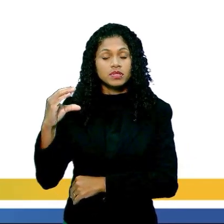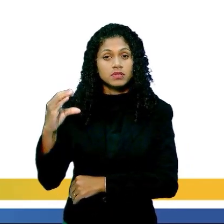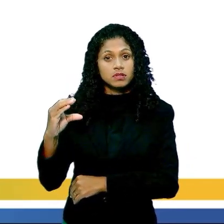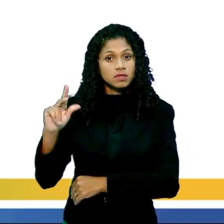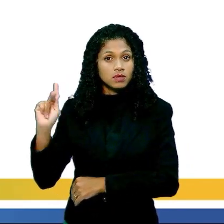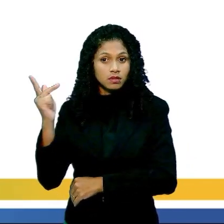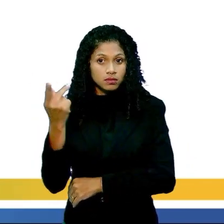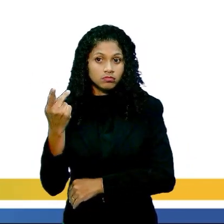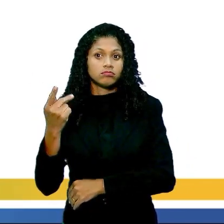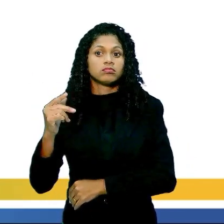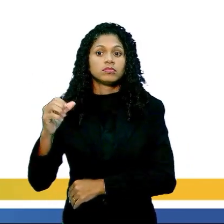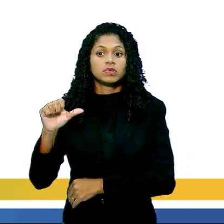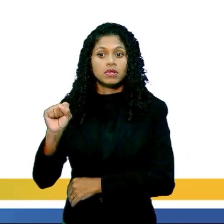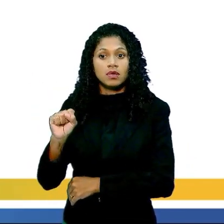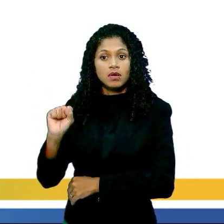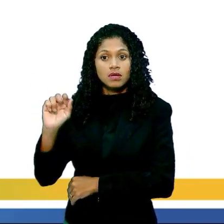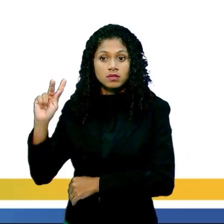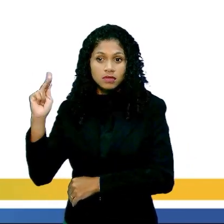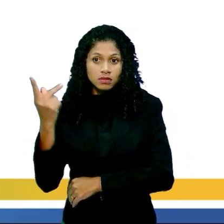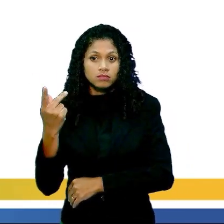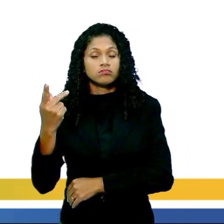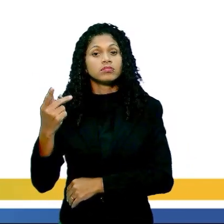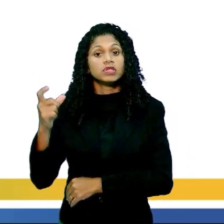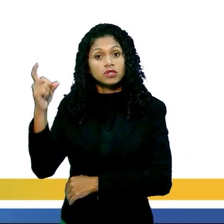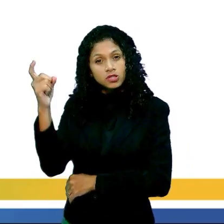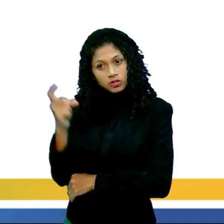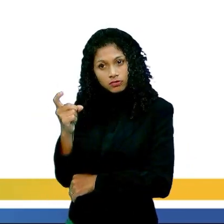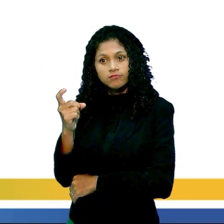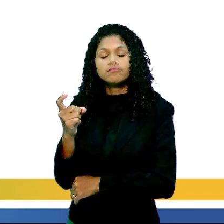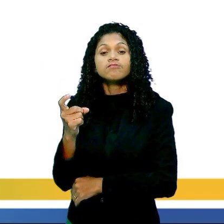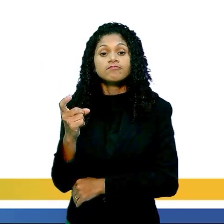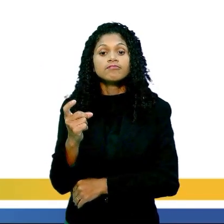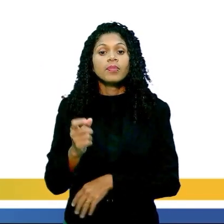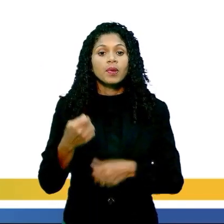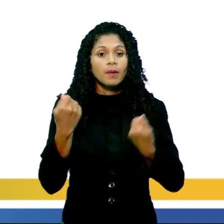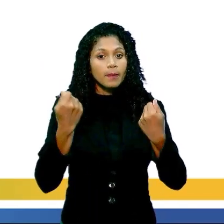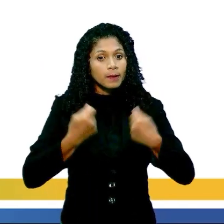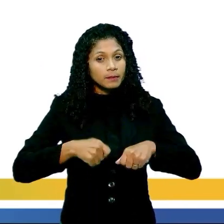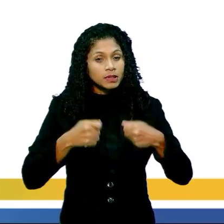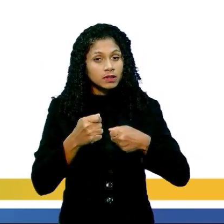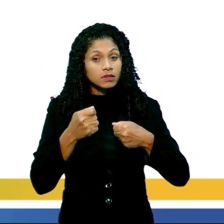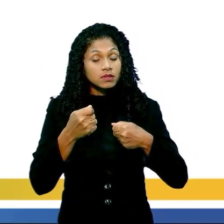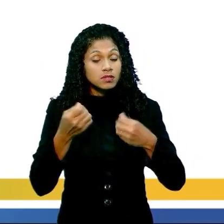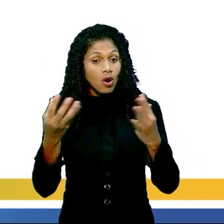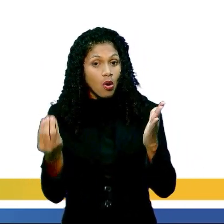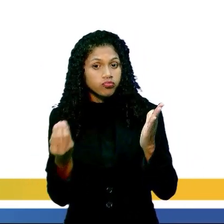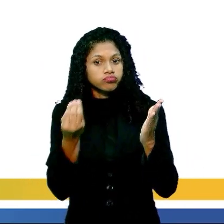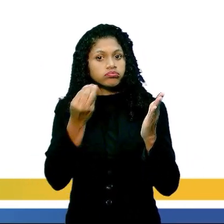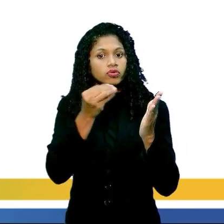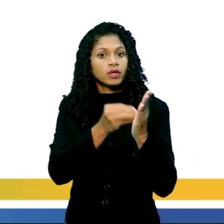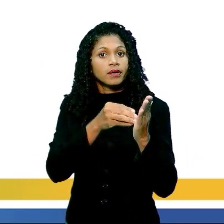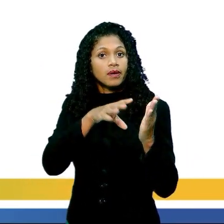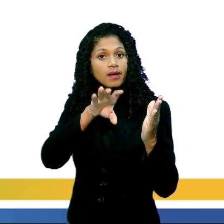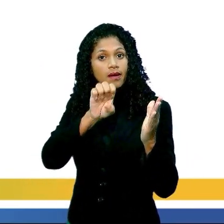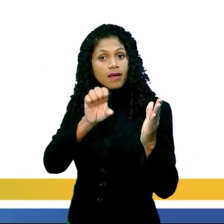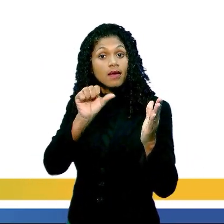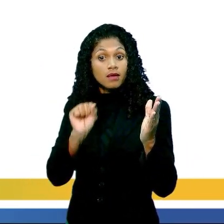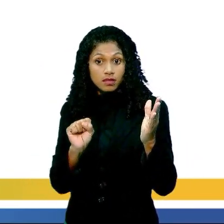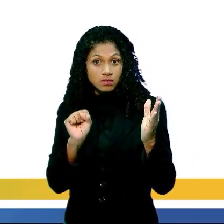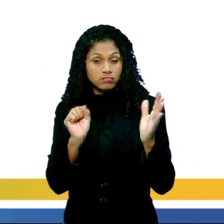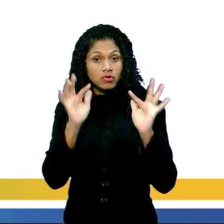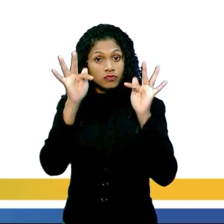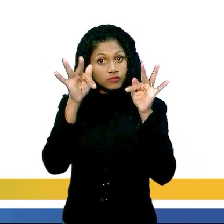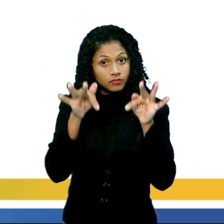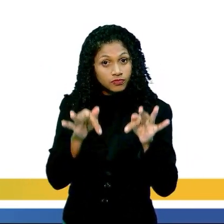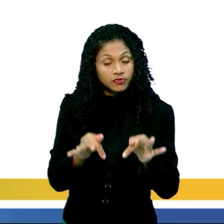SS, CH, SH e X. É preciso acrescentar as letras